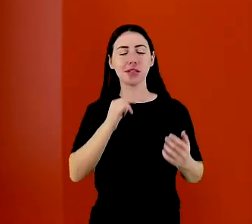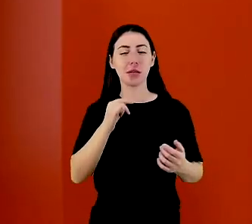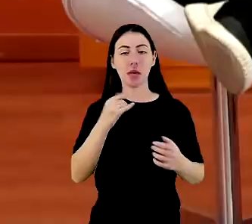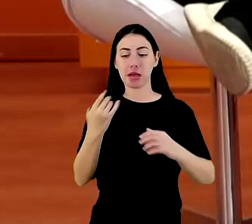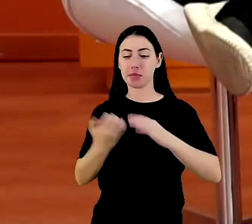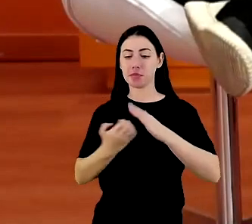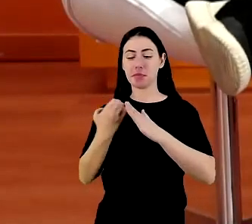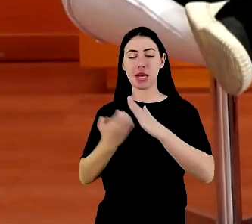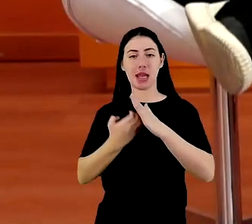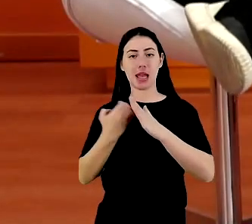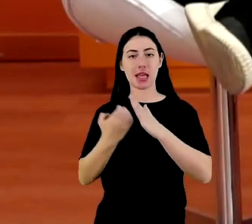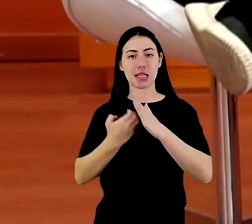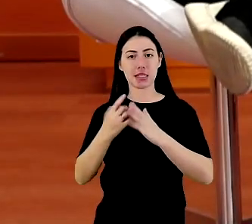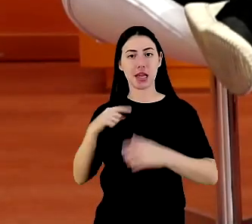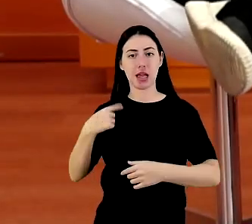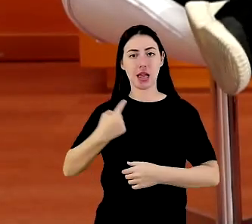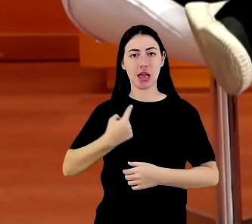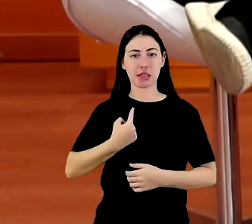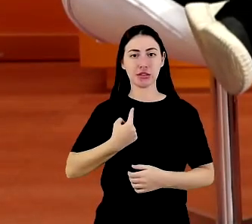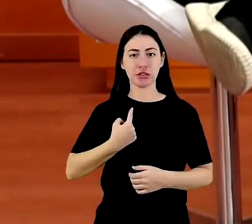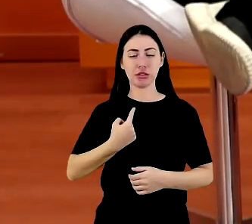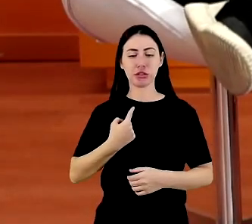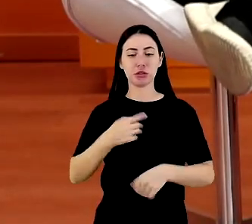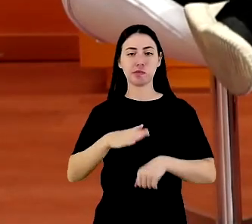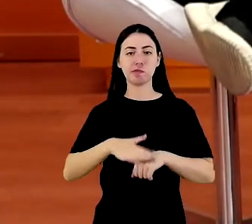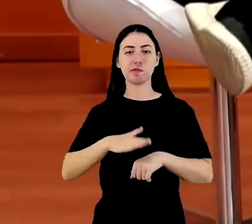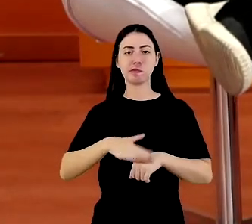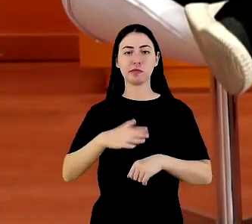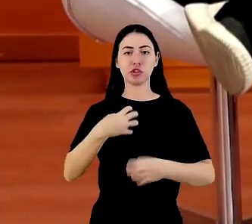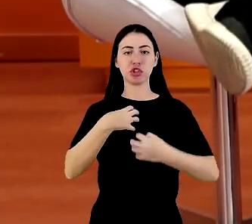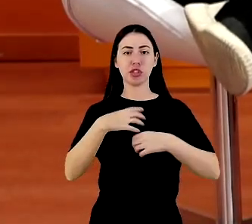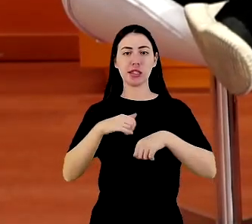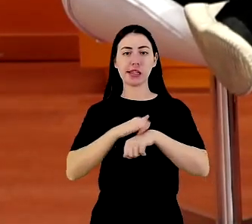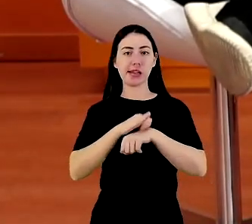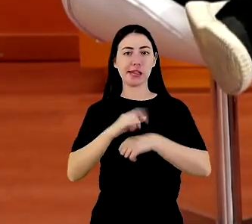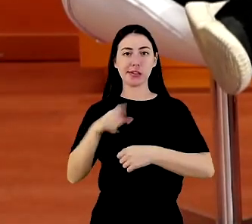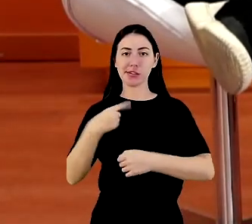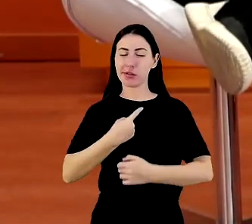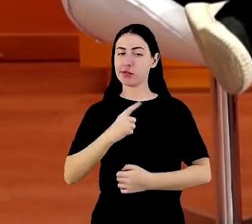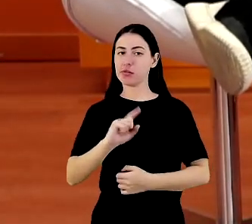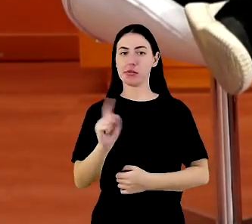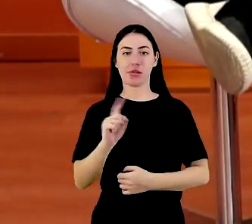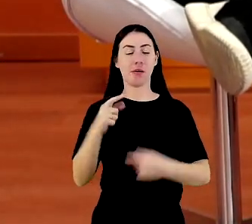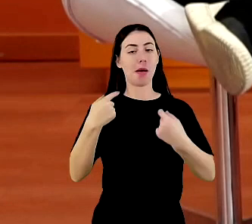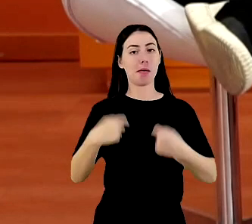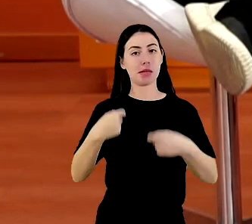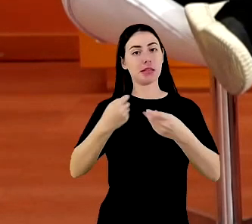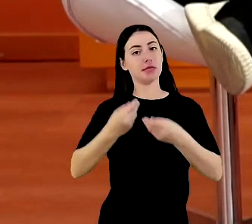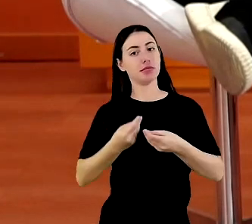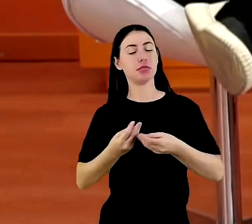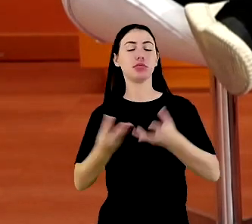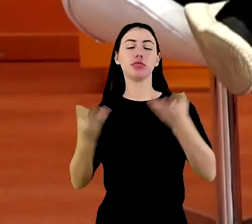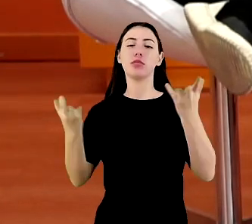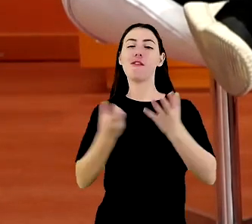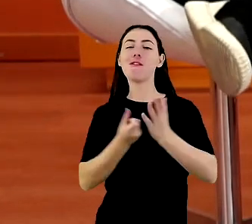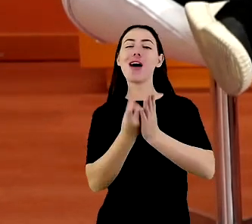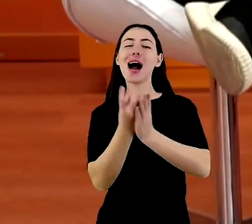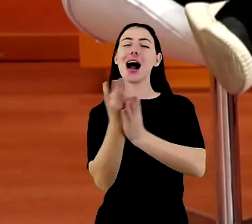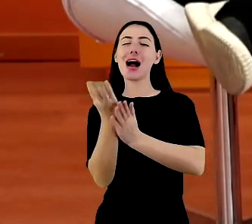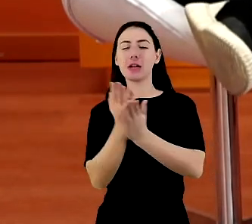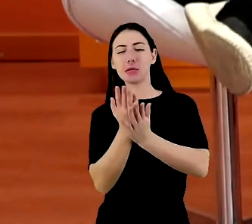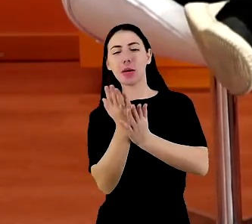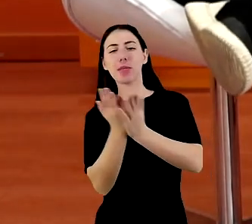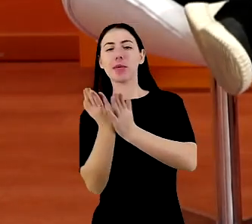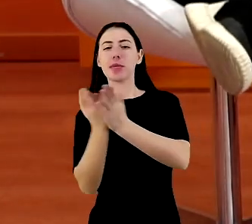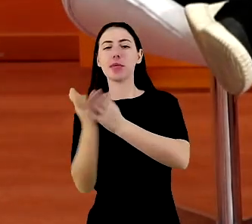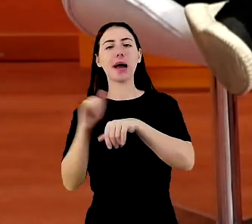Isso tem, na verdade, hoje uma relevância, porque a gente sabe que, através do cliente, entendendo a necessidade do cliente, é que você